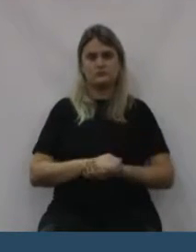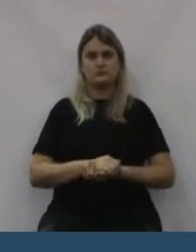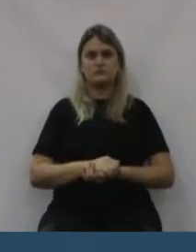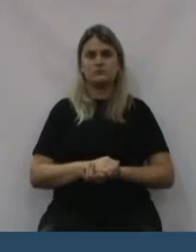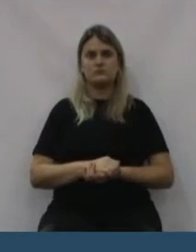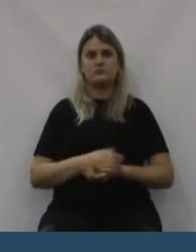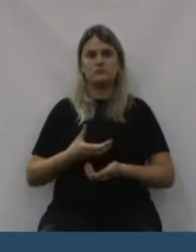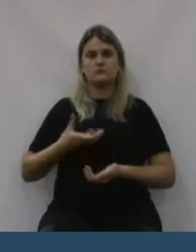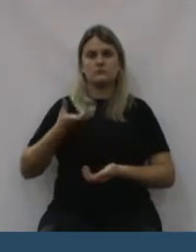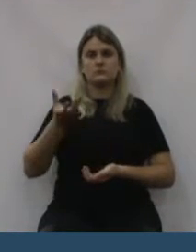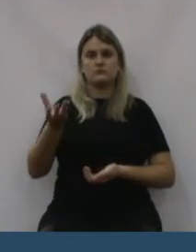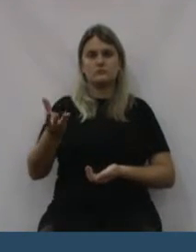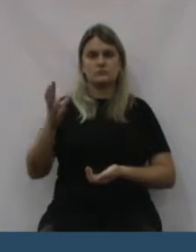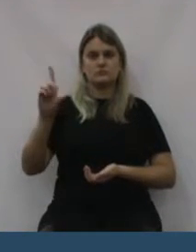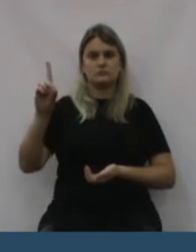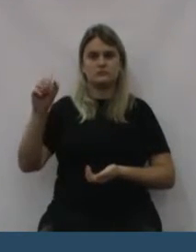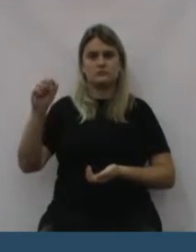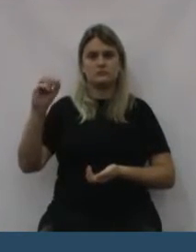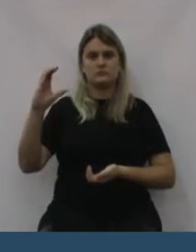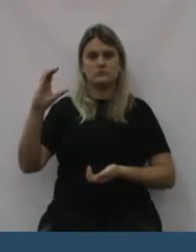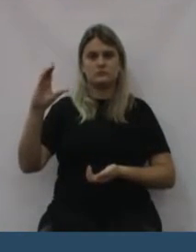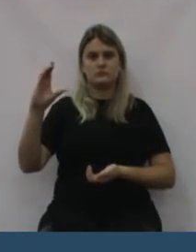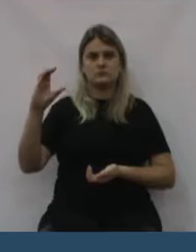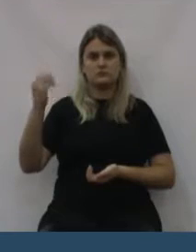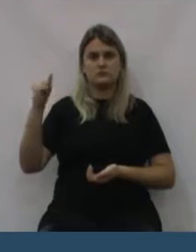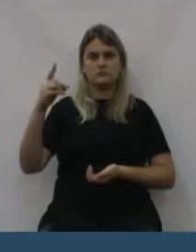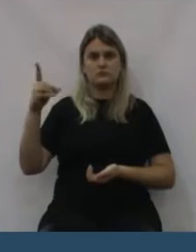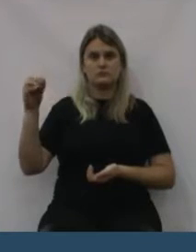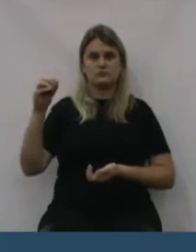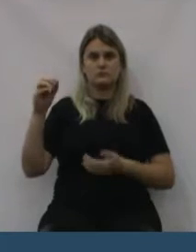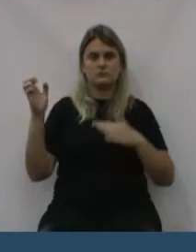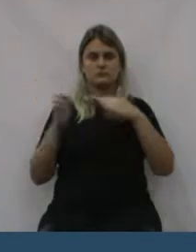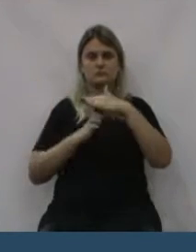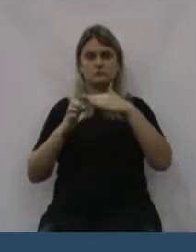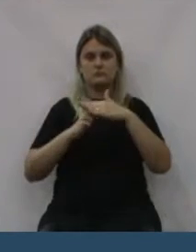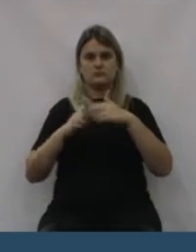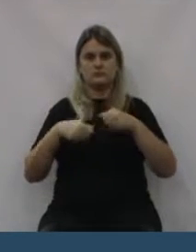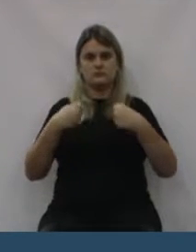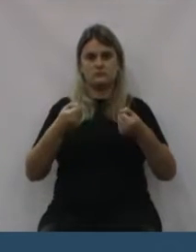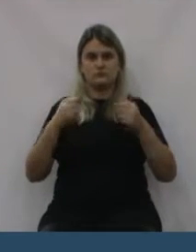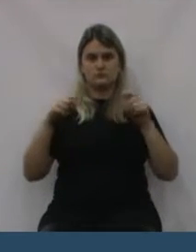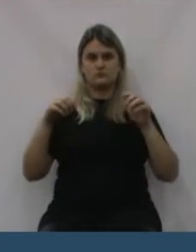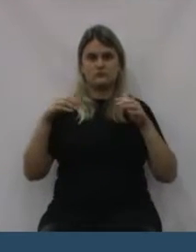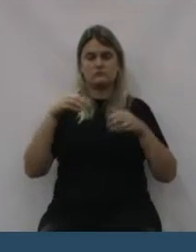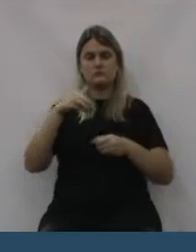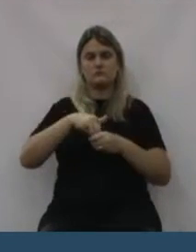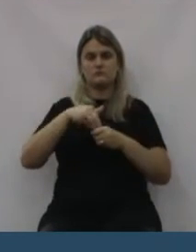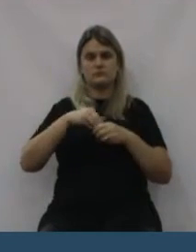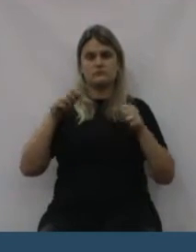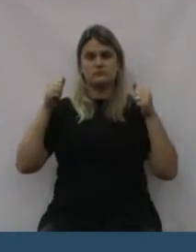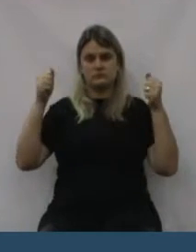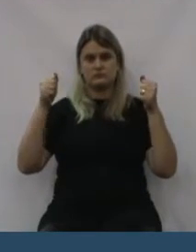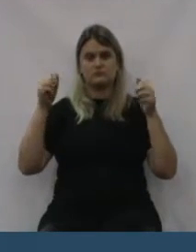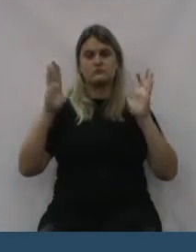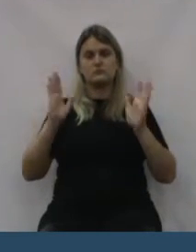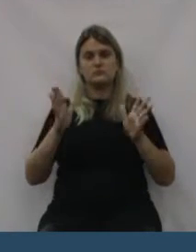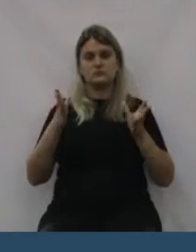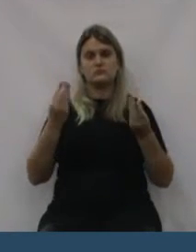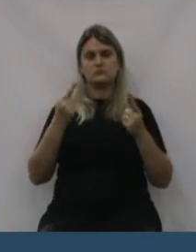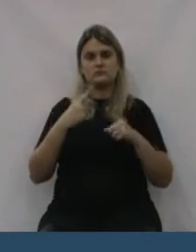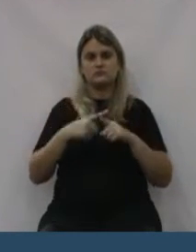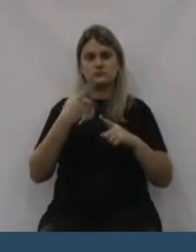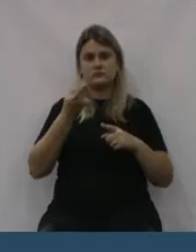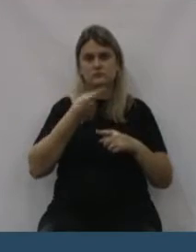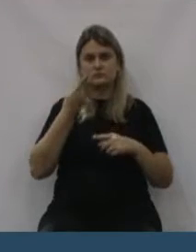A primeira questão foi que eu sempre falei nessa Casa de Leis, que eu sou